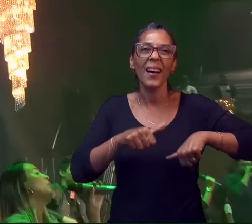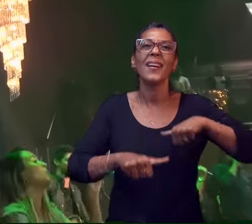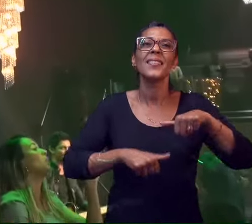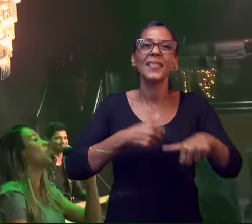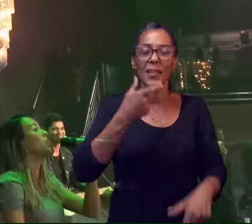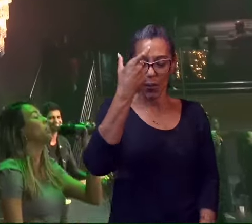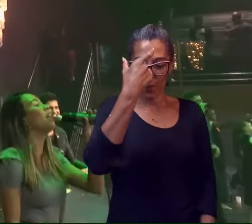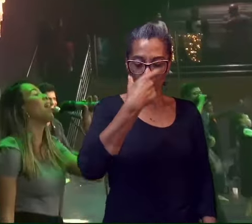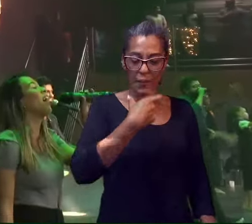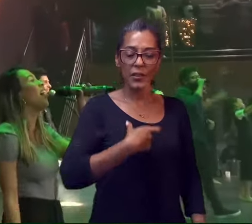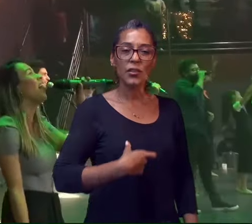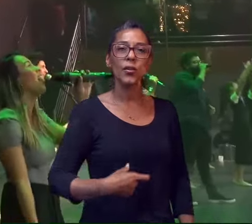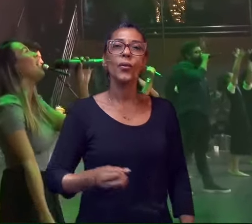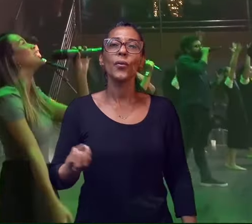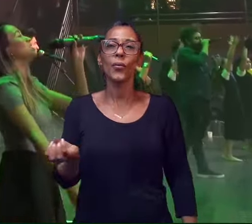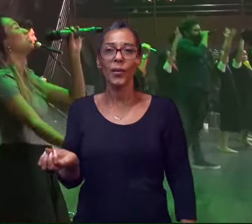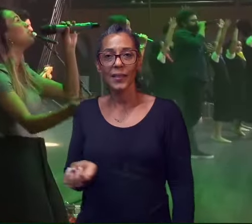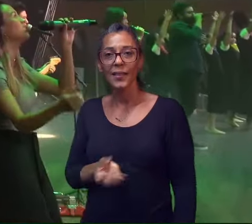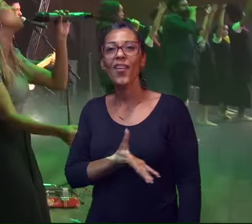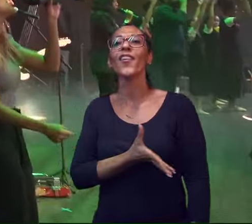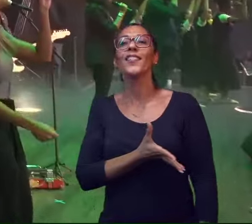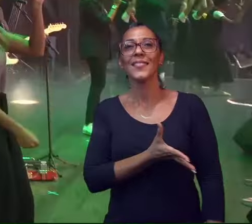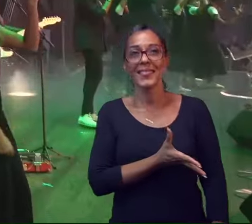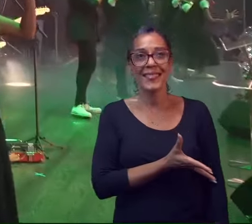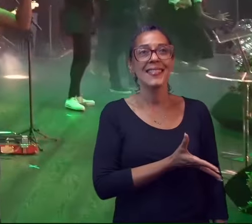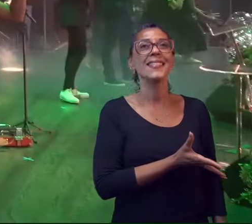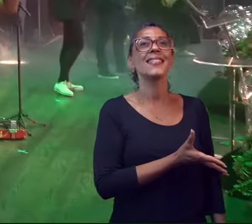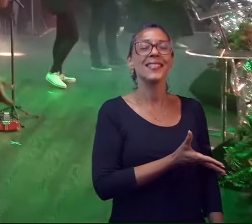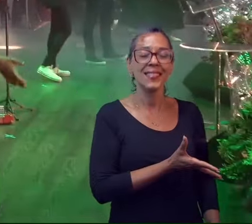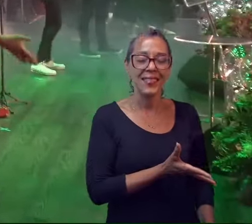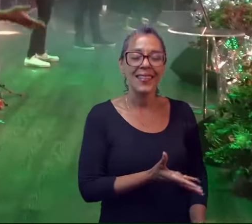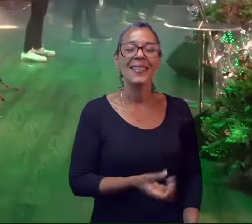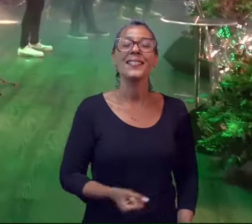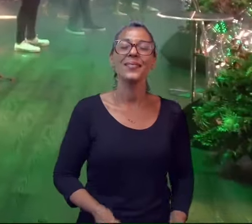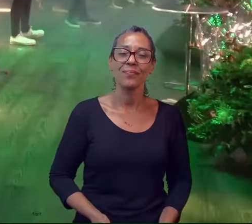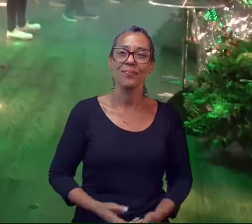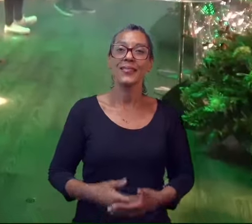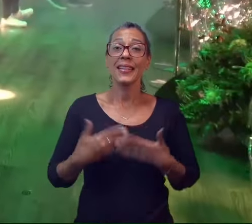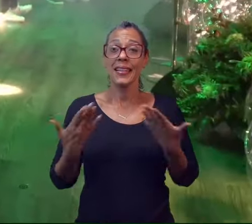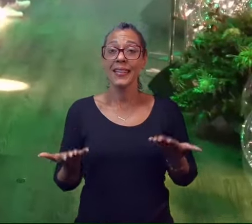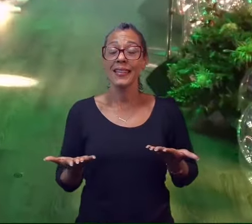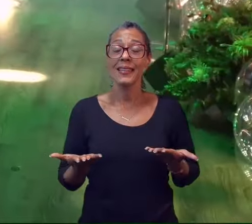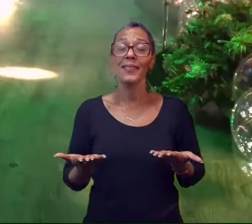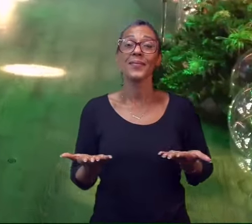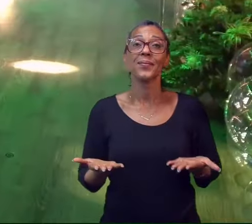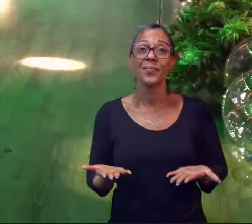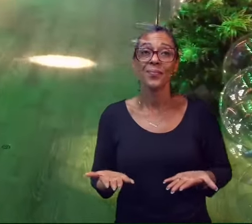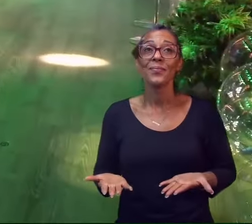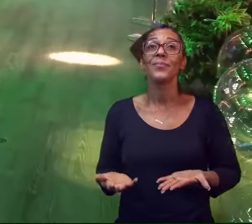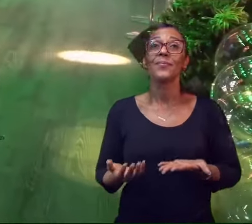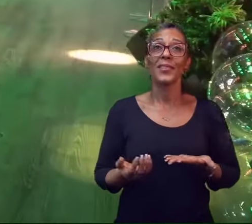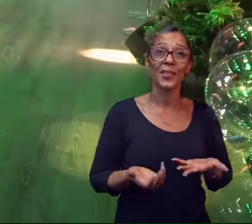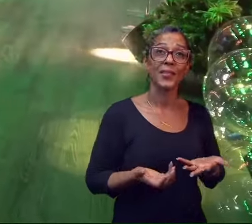essa noite pega suas mãos aos céus e peço ao senhor mais uma vez